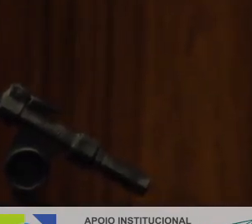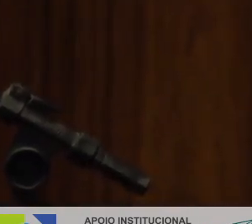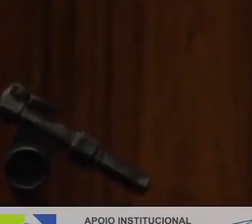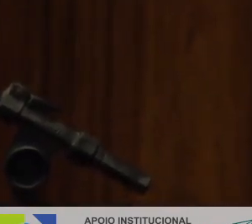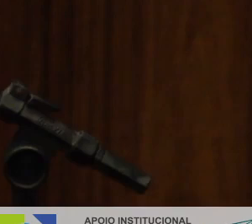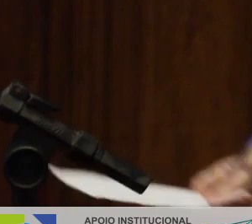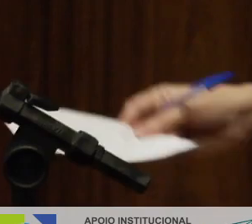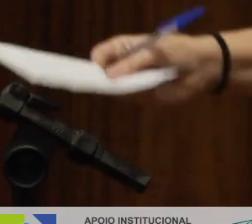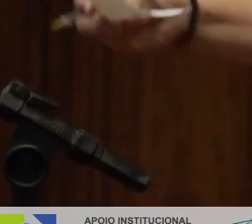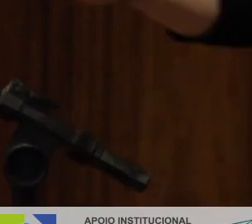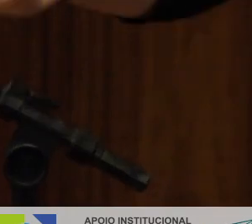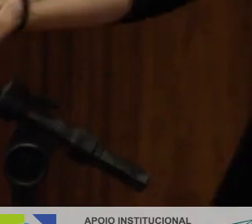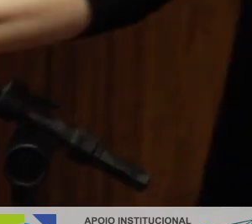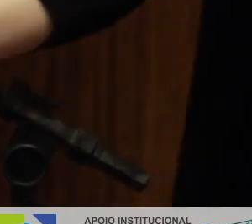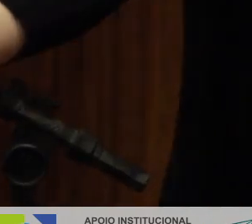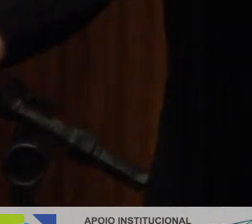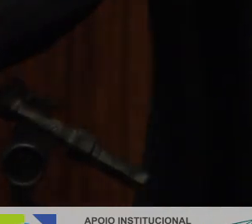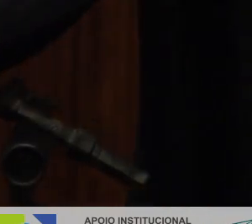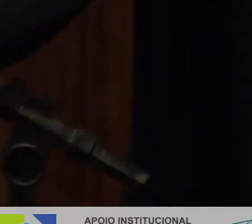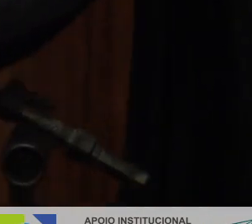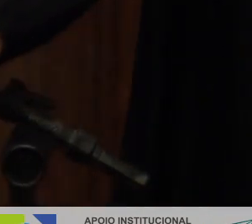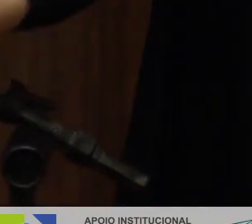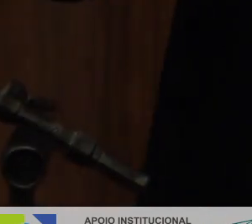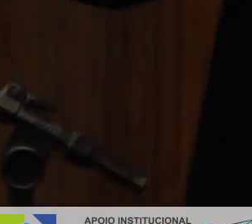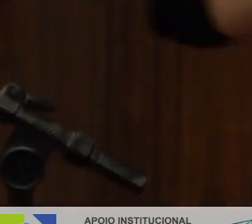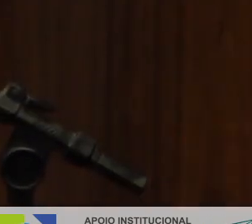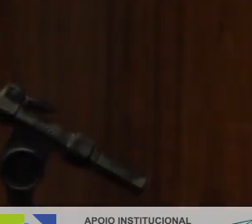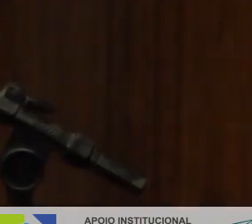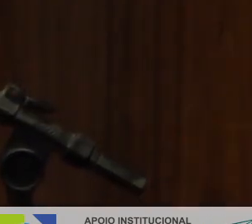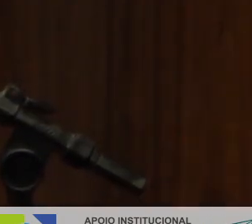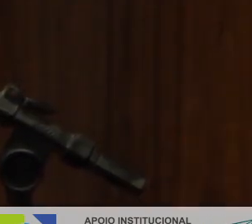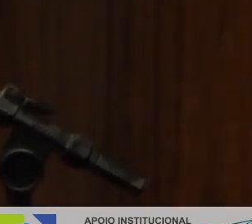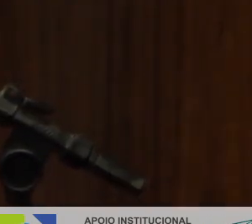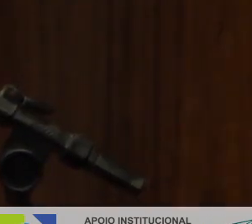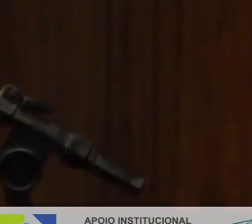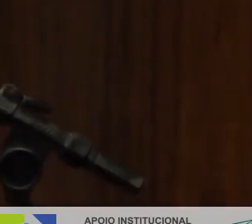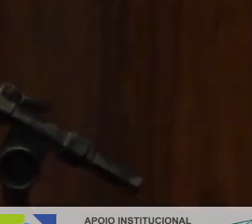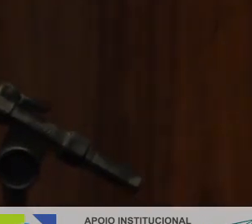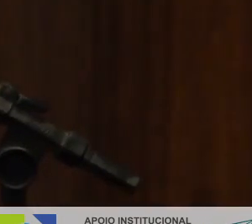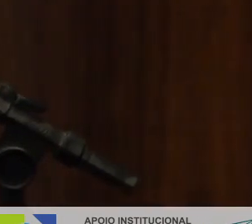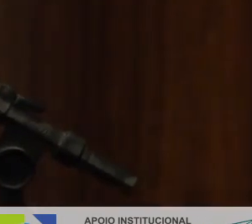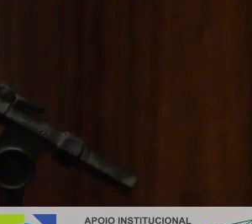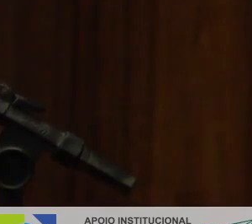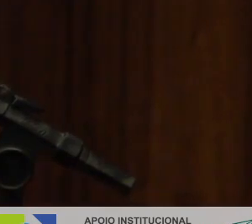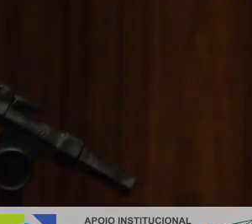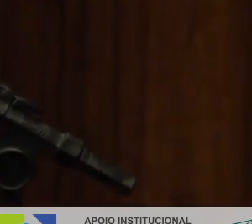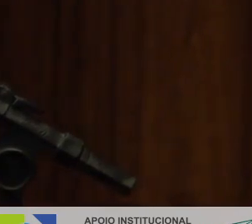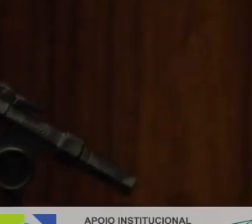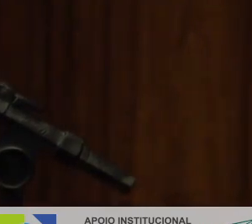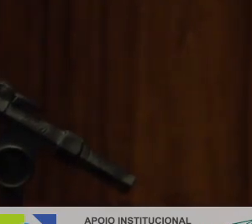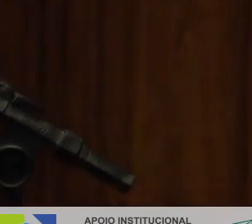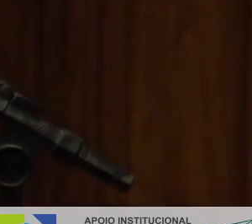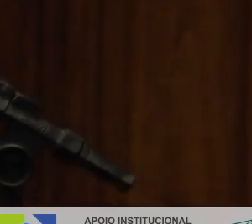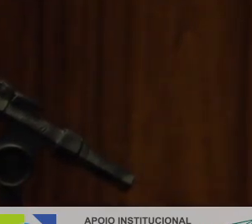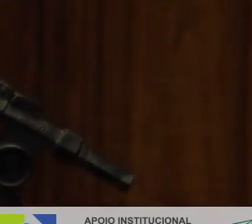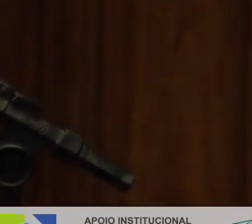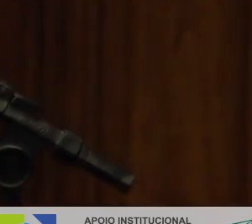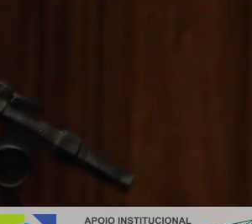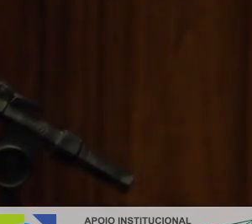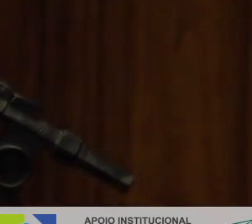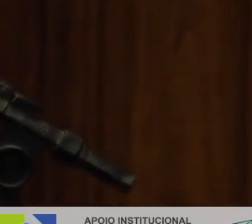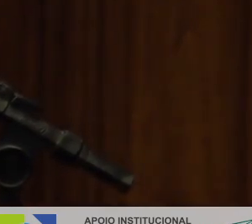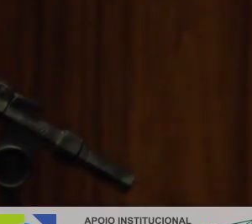Sistema Nacional de Fomento para o Financiamento do Desenvolvimento. E gostaríamos ainda de registrar a